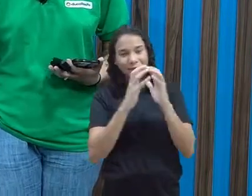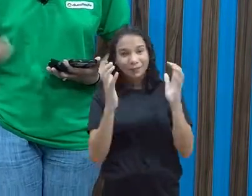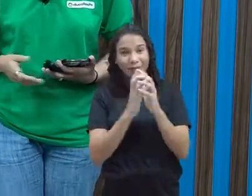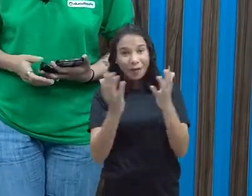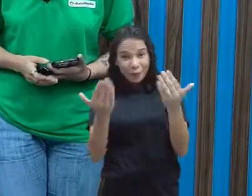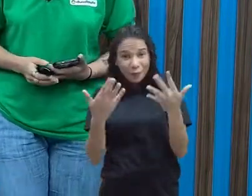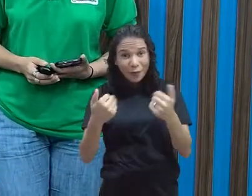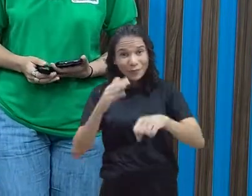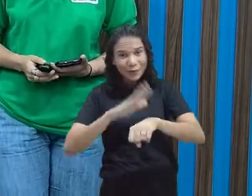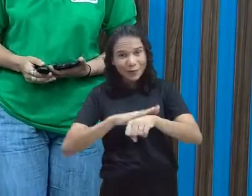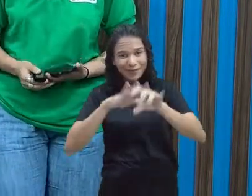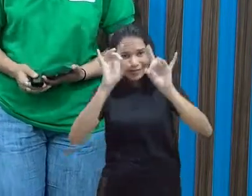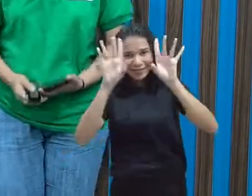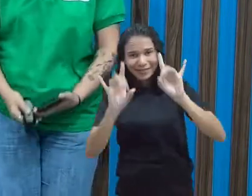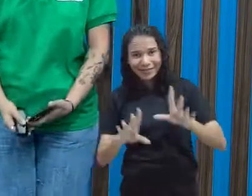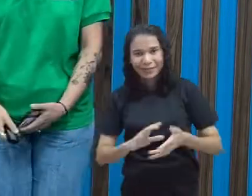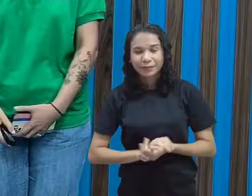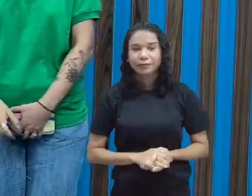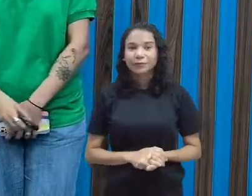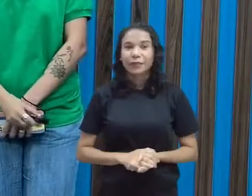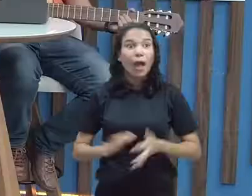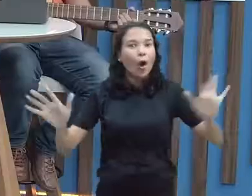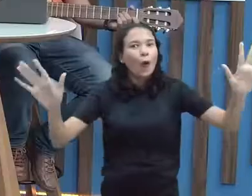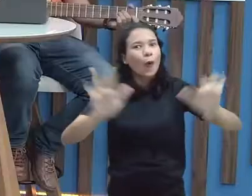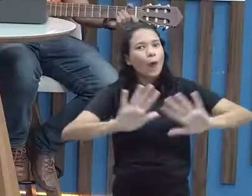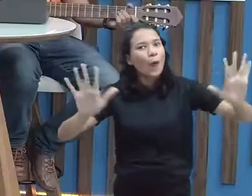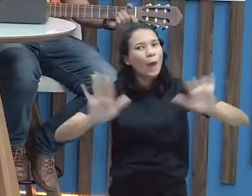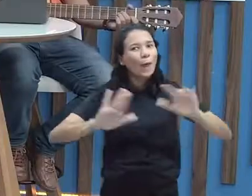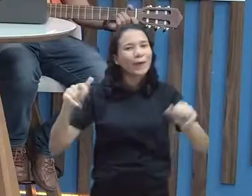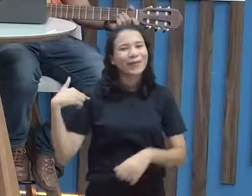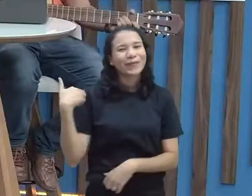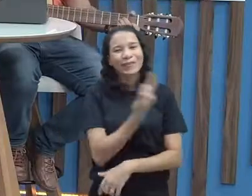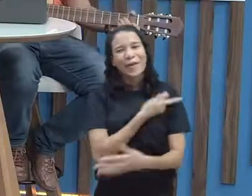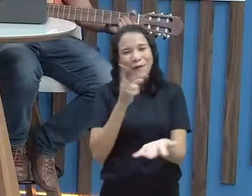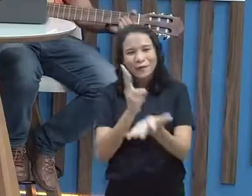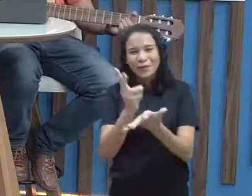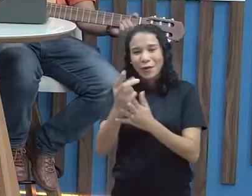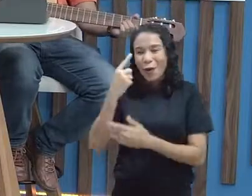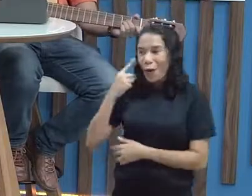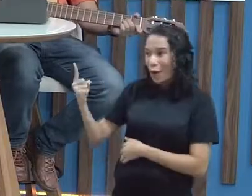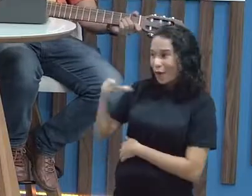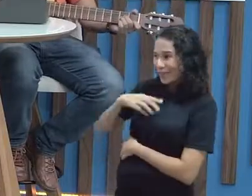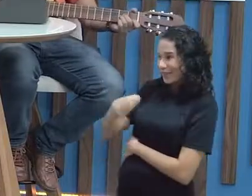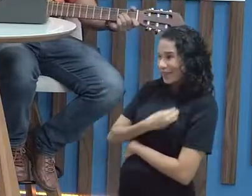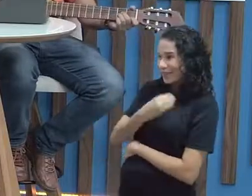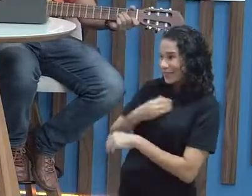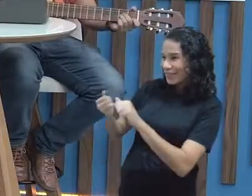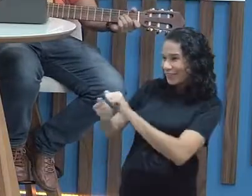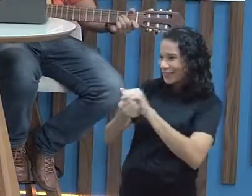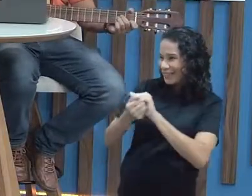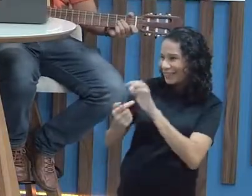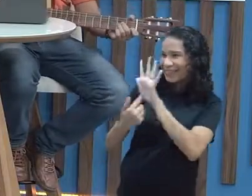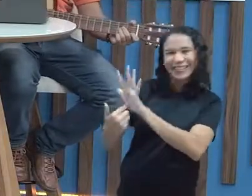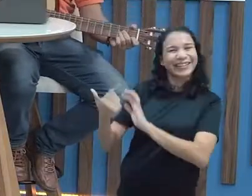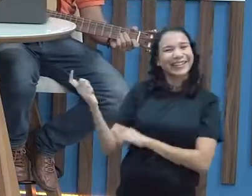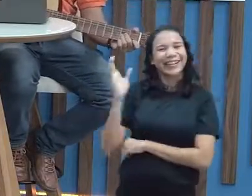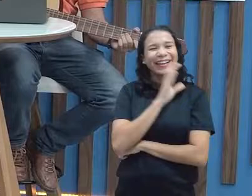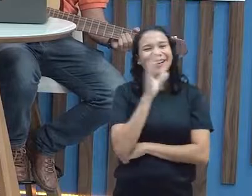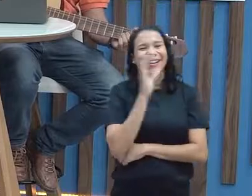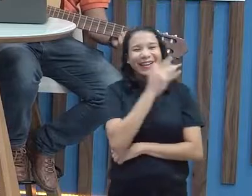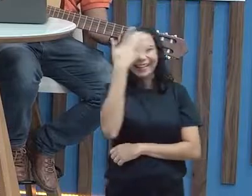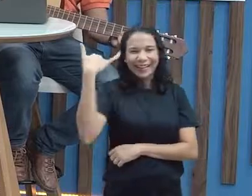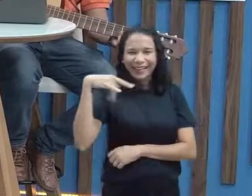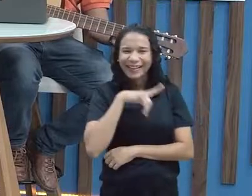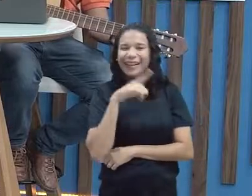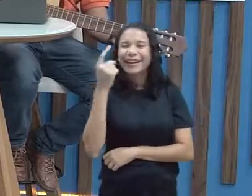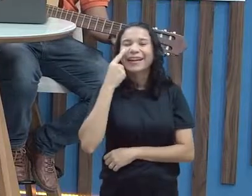vamos lá para um momento especial. Opa, vamos embora. Olha quem está aqui comigo. Deixa eu apresentar rapidinho essa